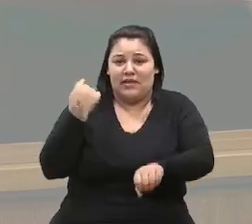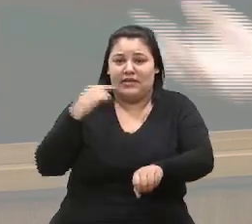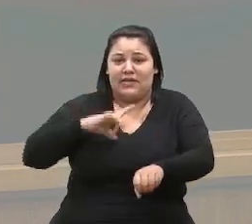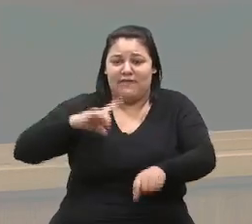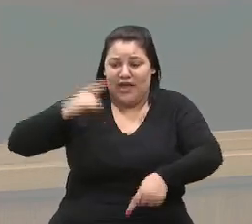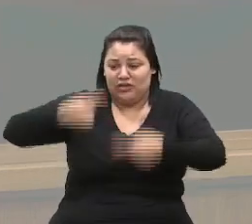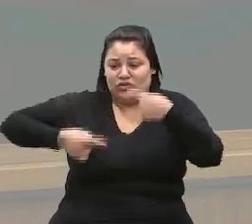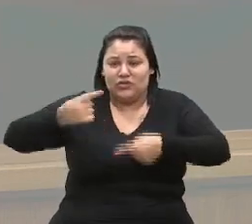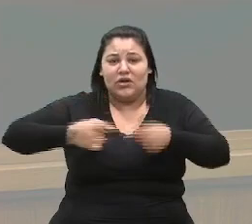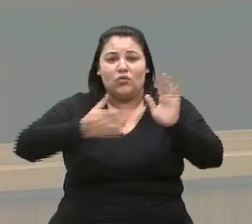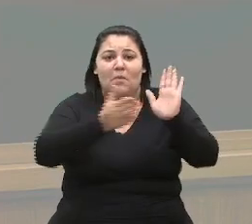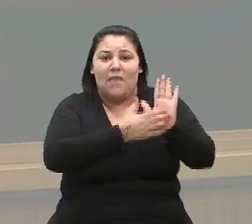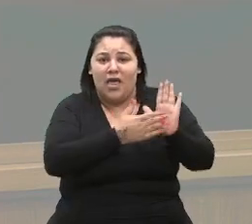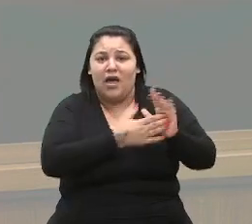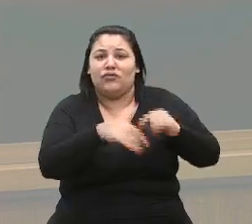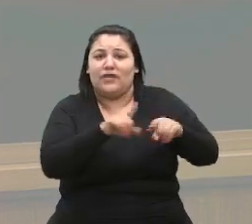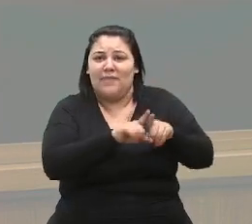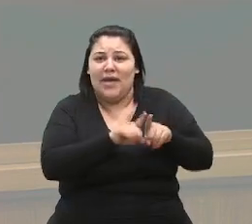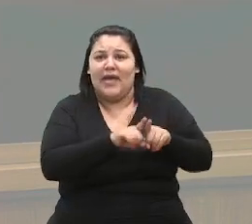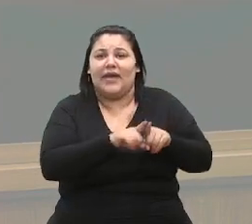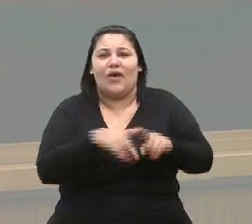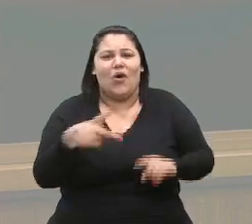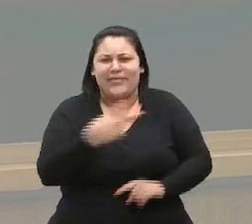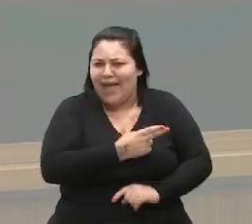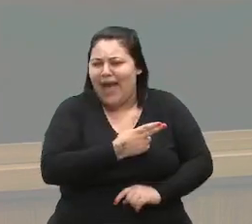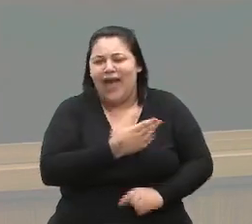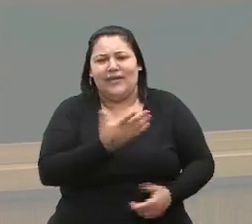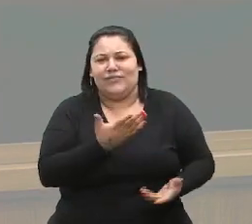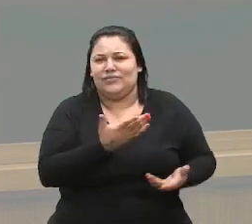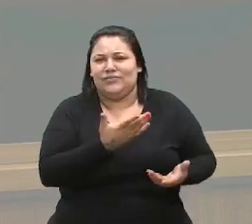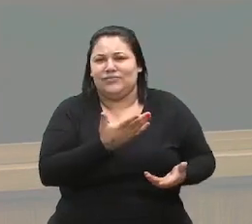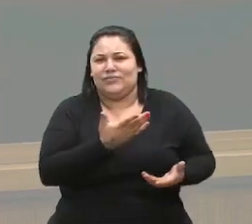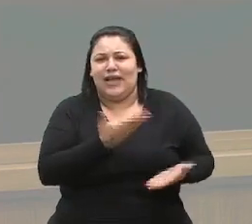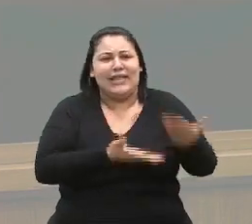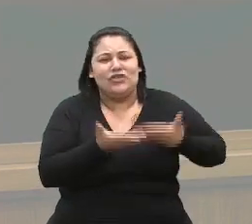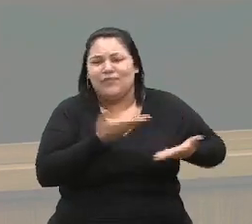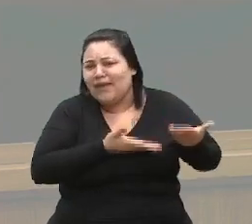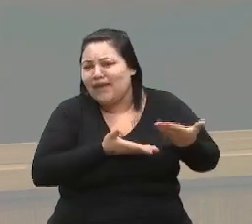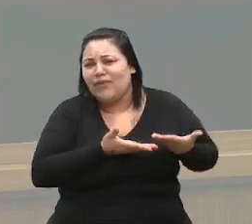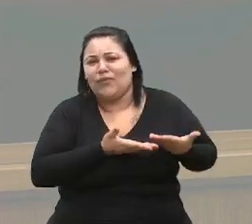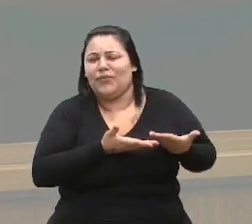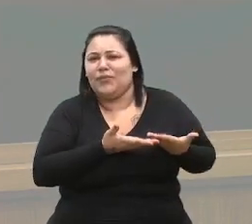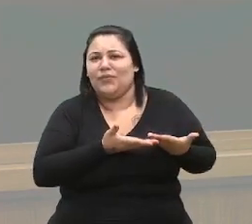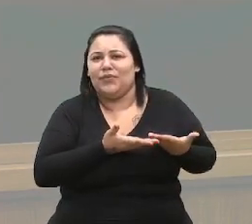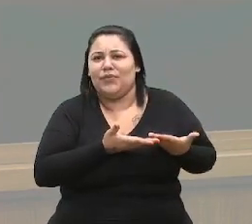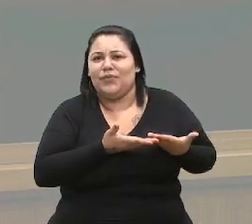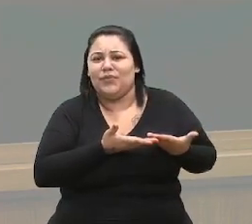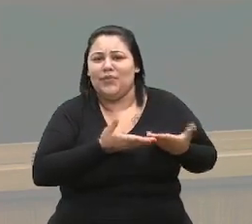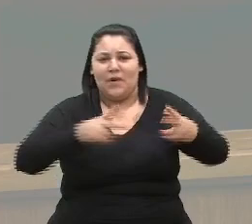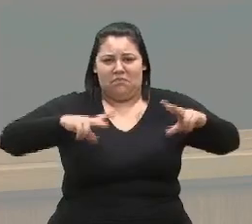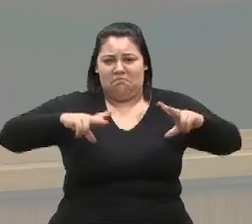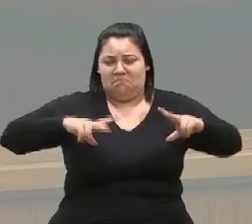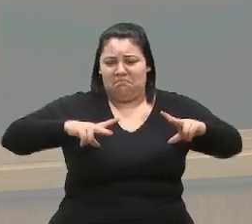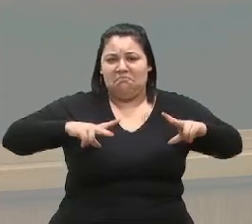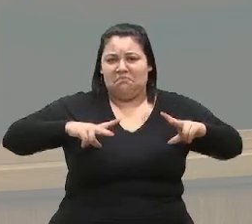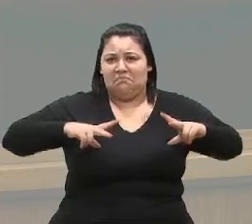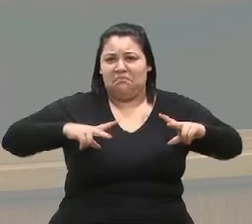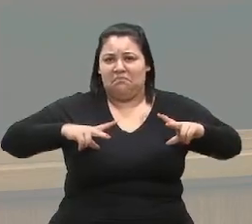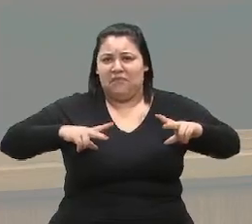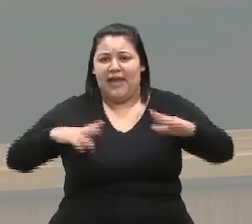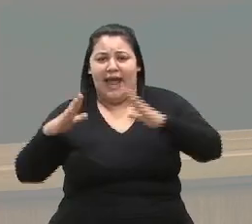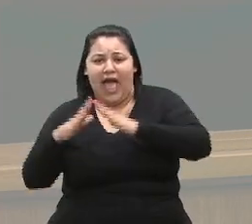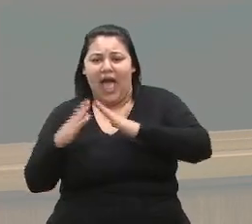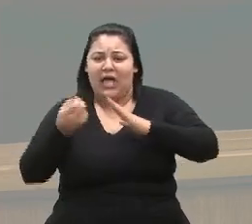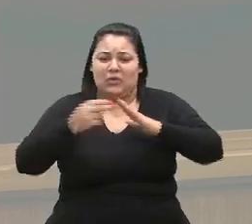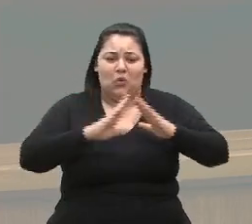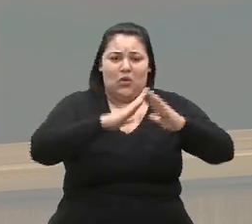dos planos, né, que cortaram ali os atendimentos privados em casa ou